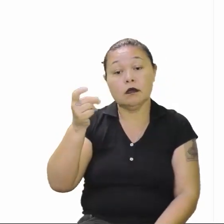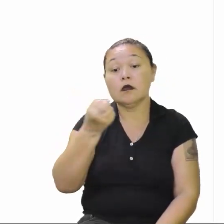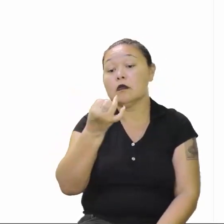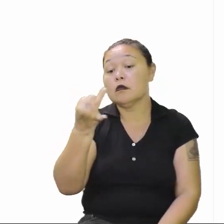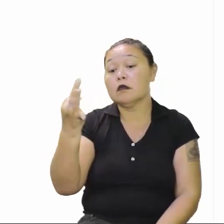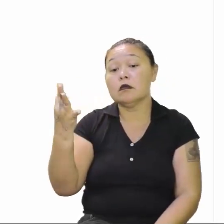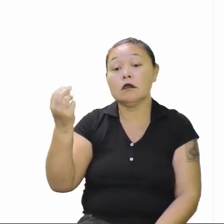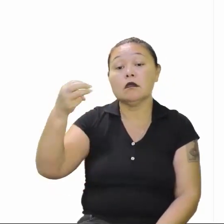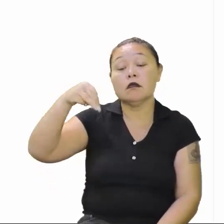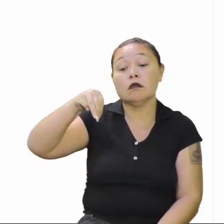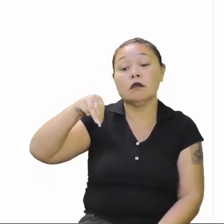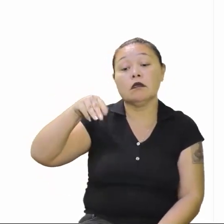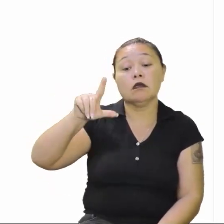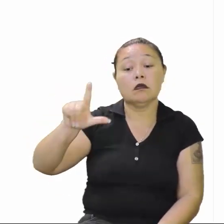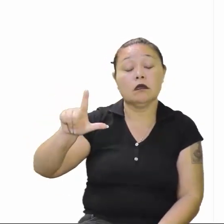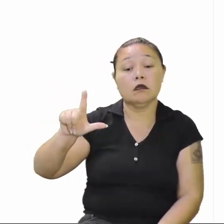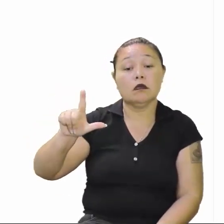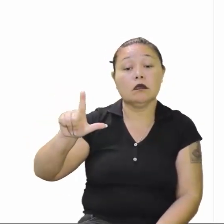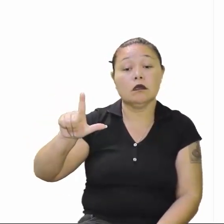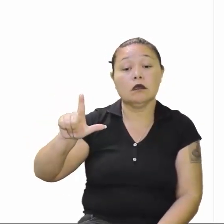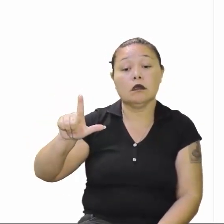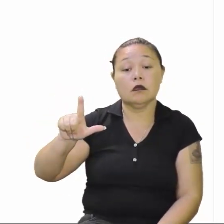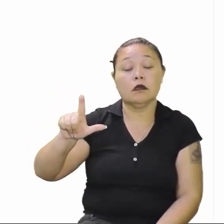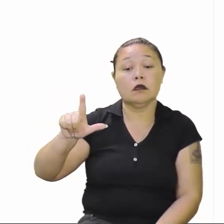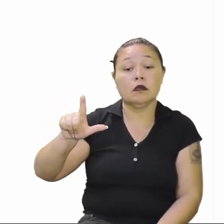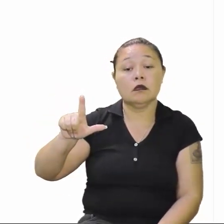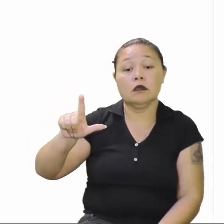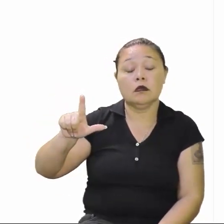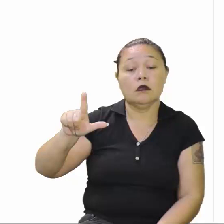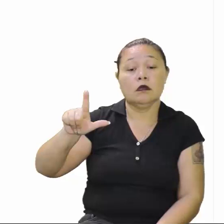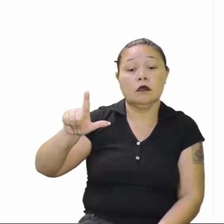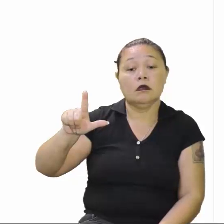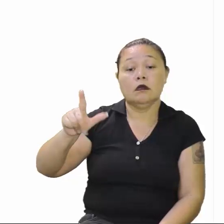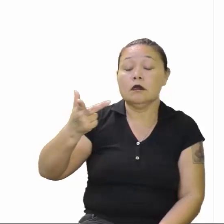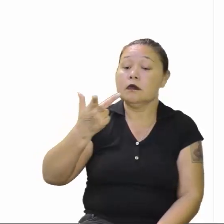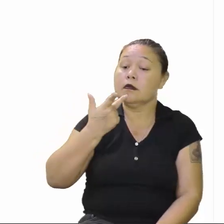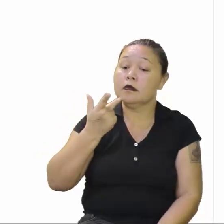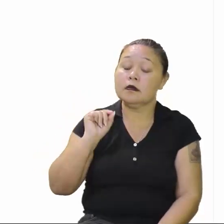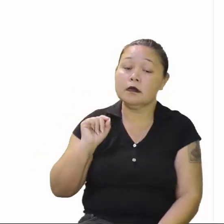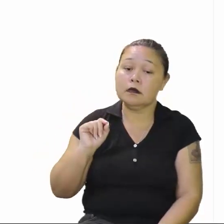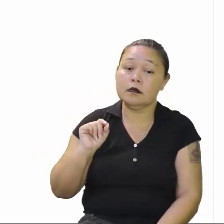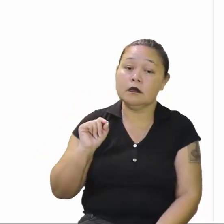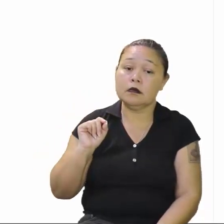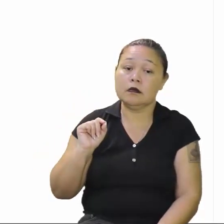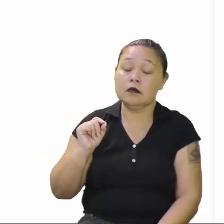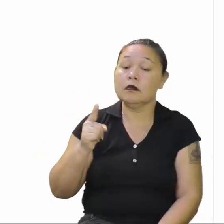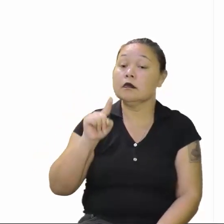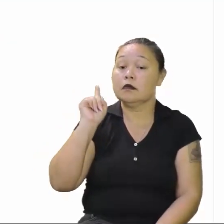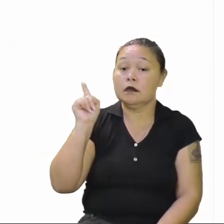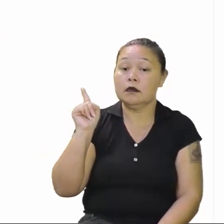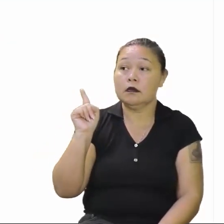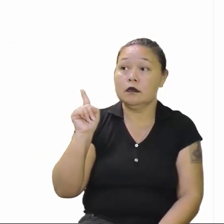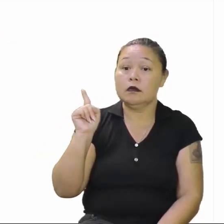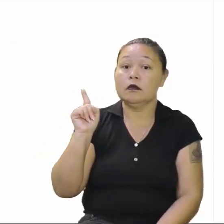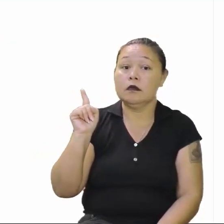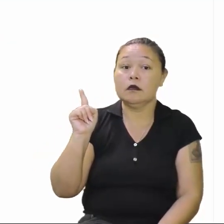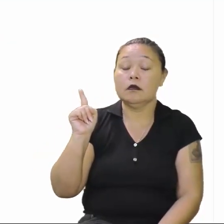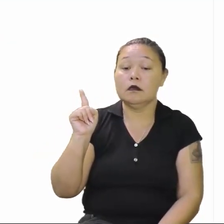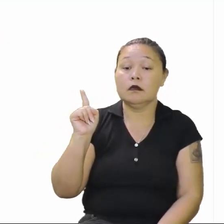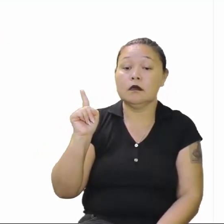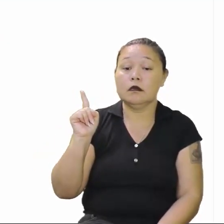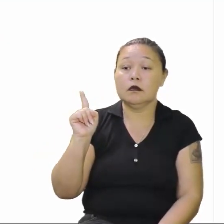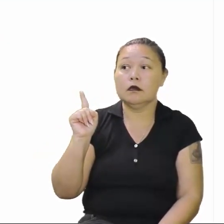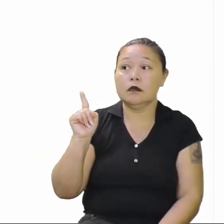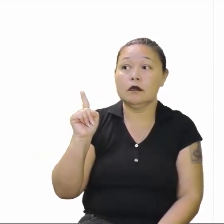quantos mililitros nesse caso? Olha só. Então, eu farei o seguinte. Desta forma, eu farei que